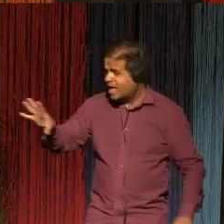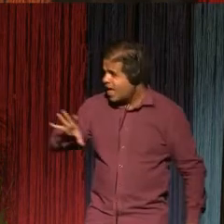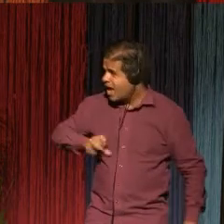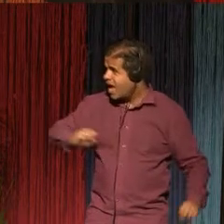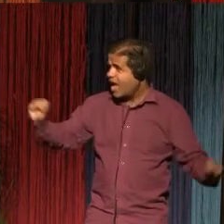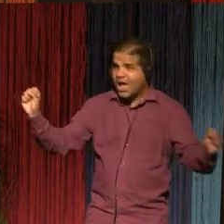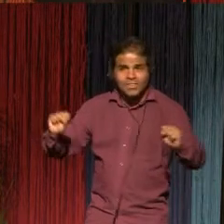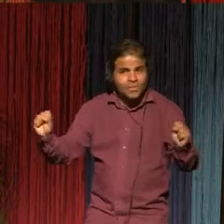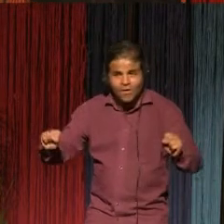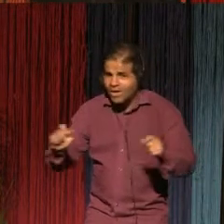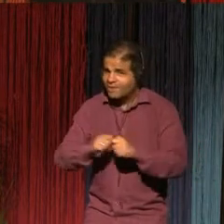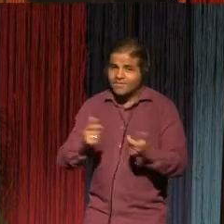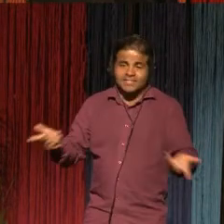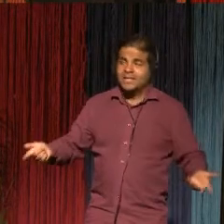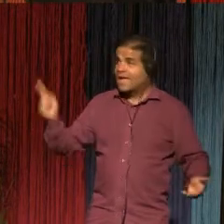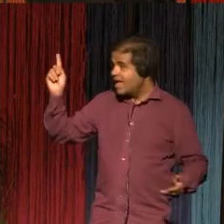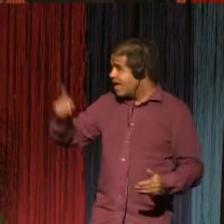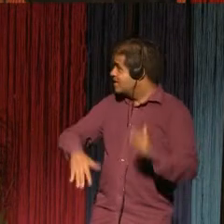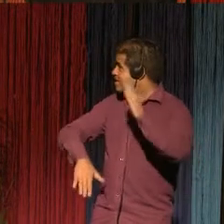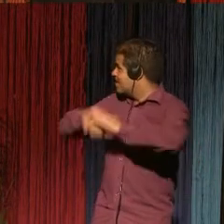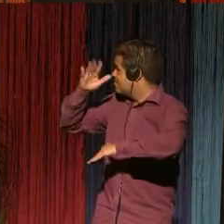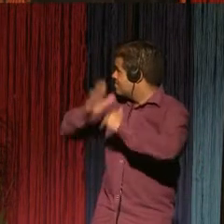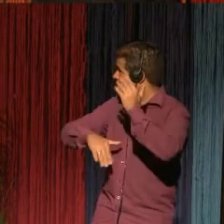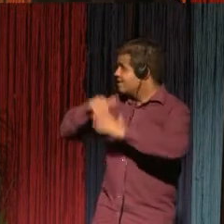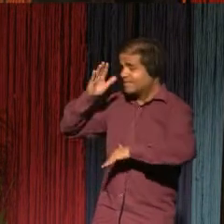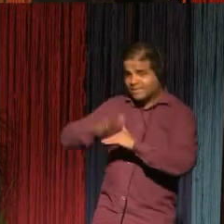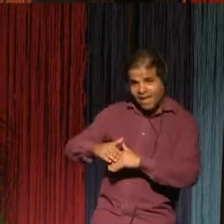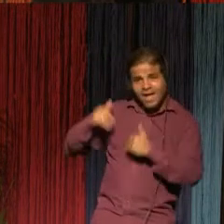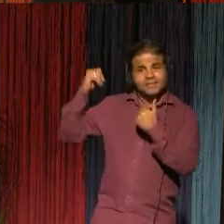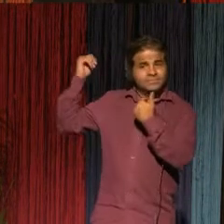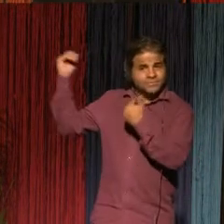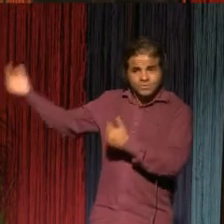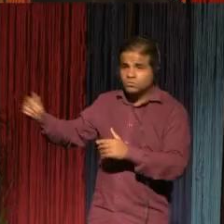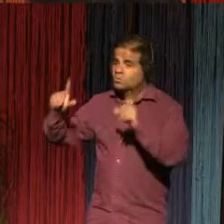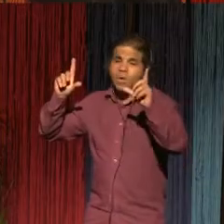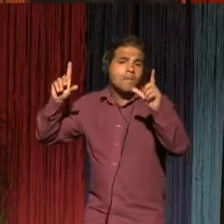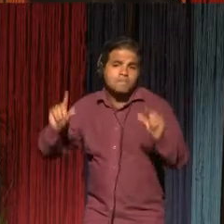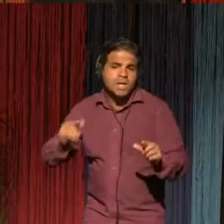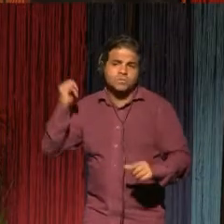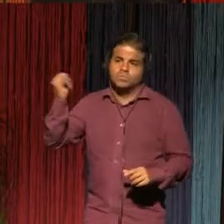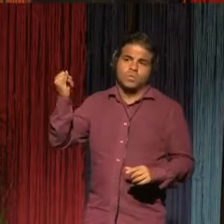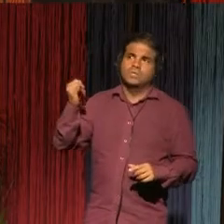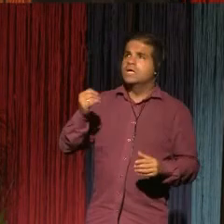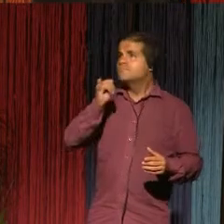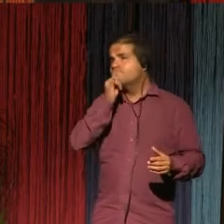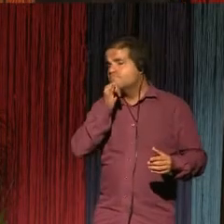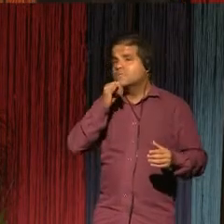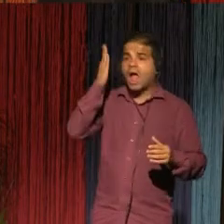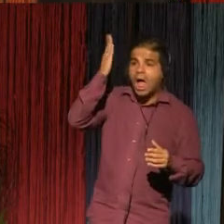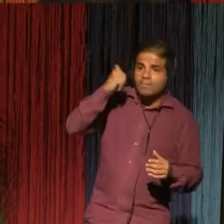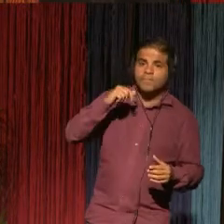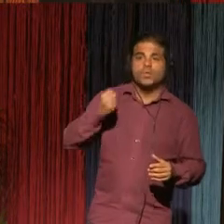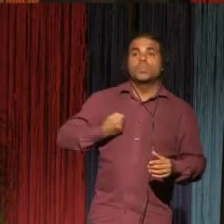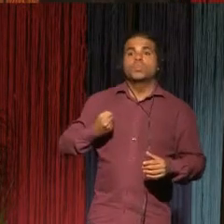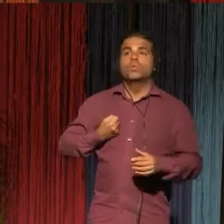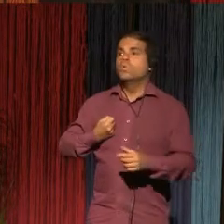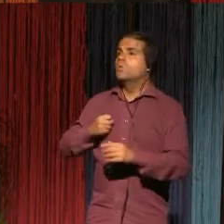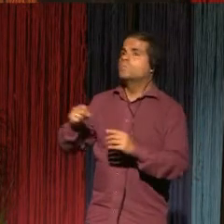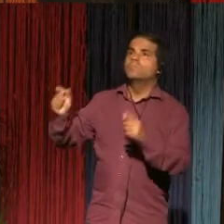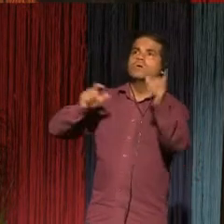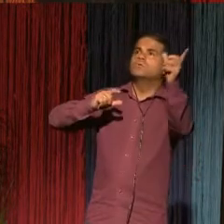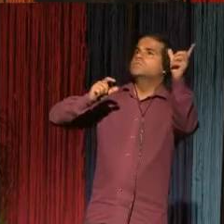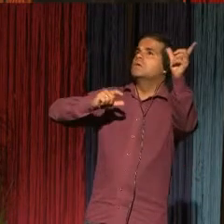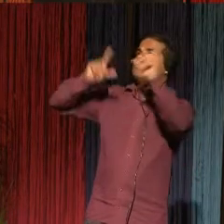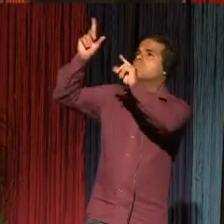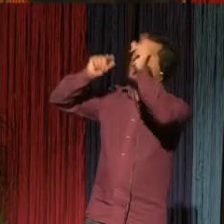isso. E essas habilidades não são menos importantes do que saber o número de